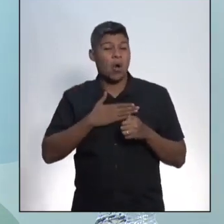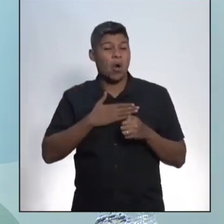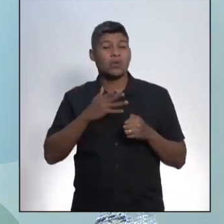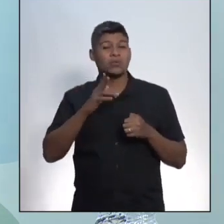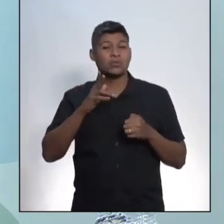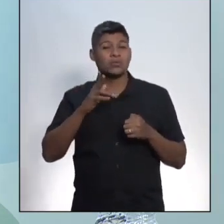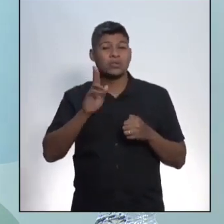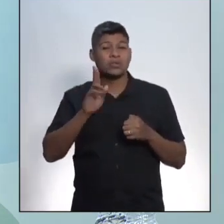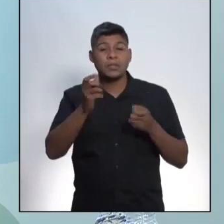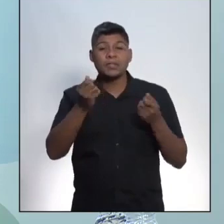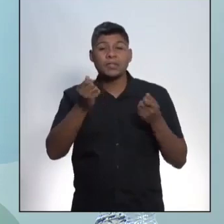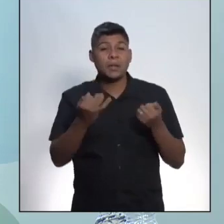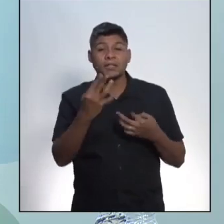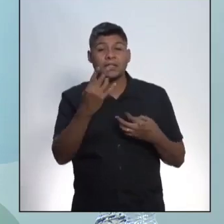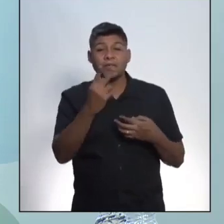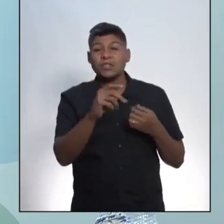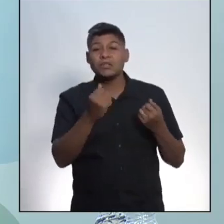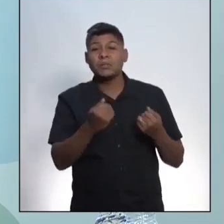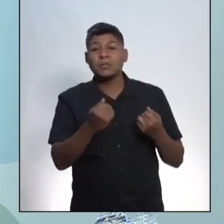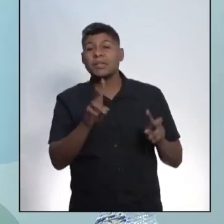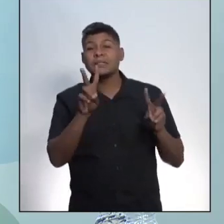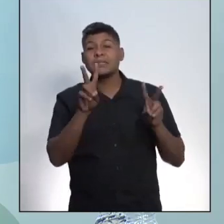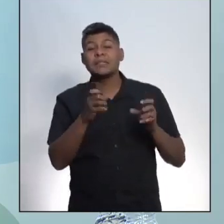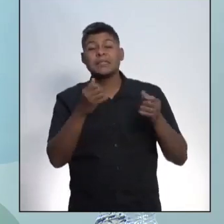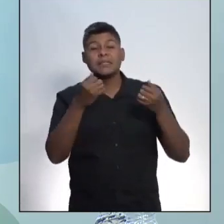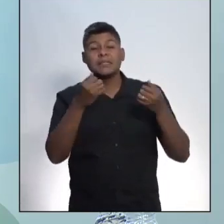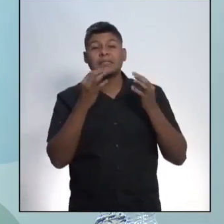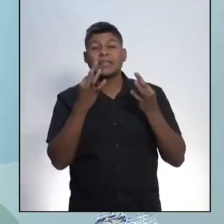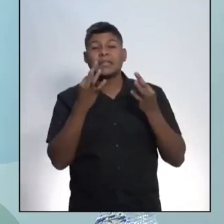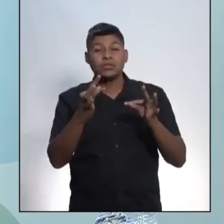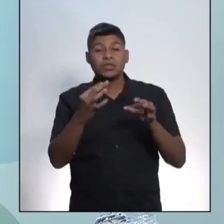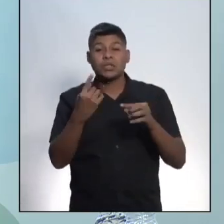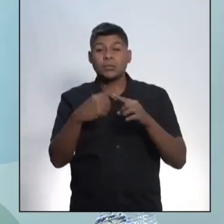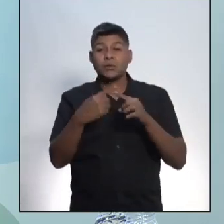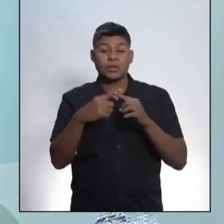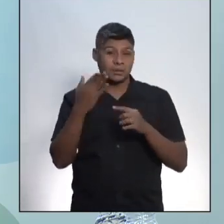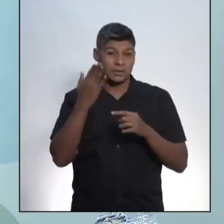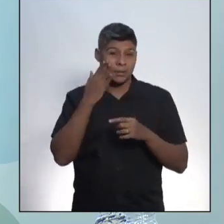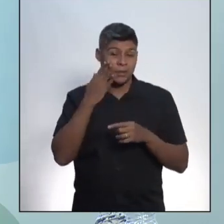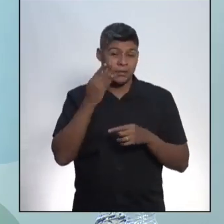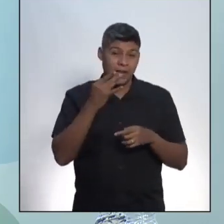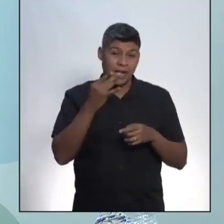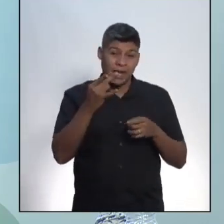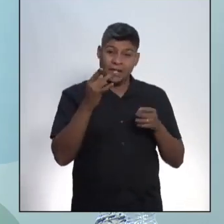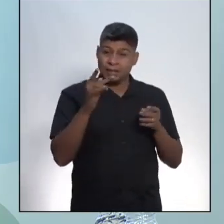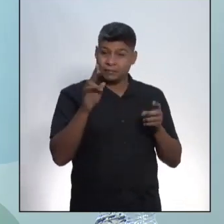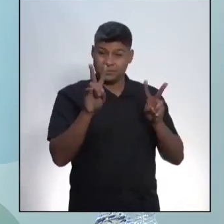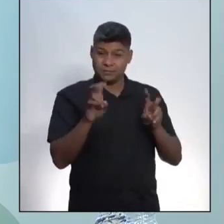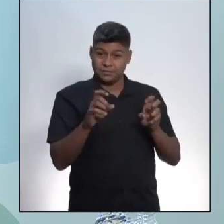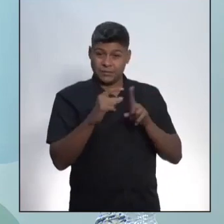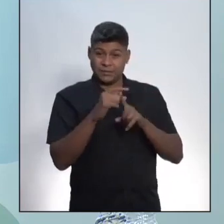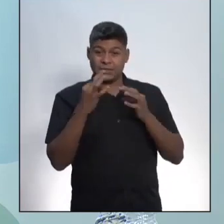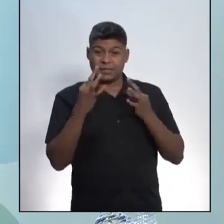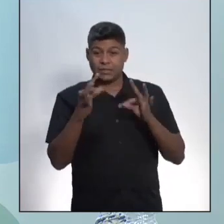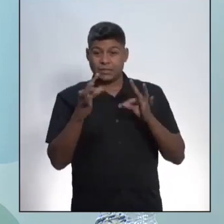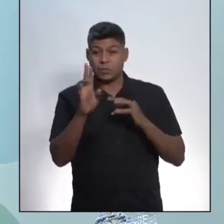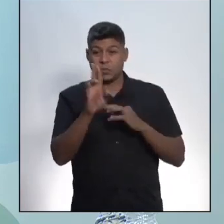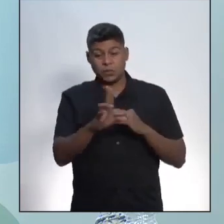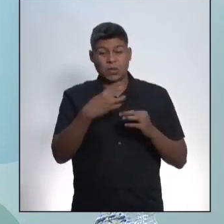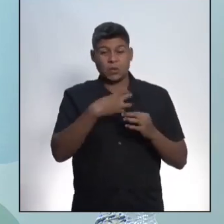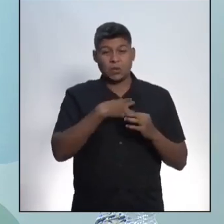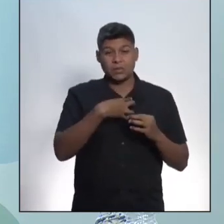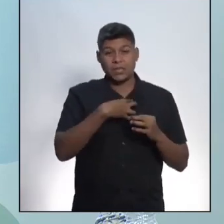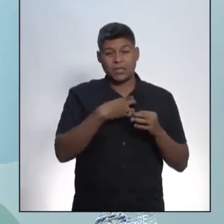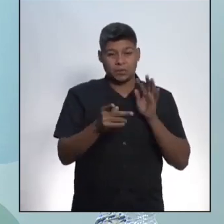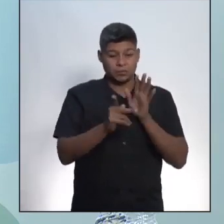da definição que você dá sobre tecnologia, porque normalmente quando a gente ouve falar de tecnologia, e utilizando aqui esse contexto, esse